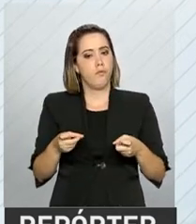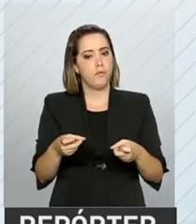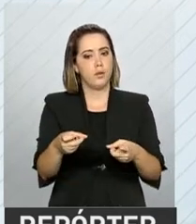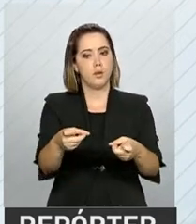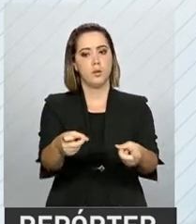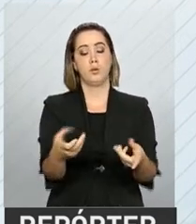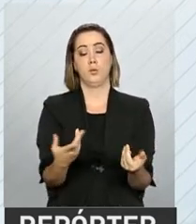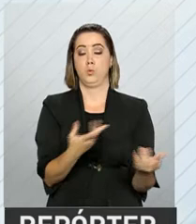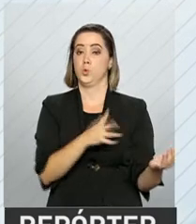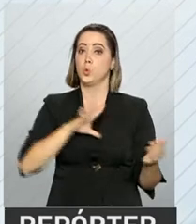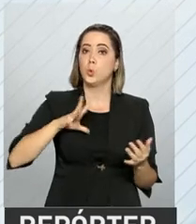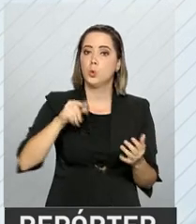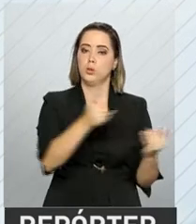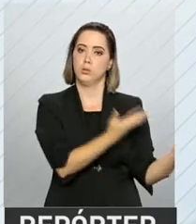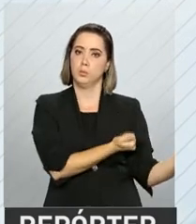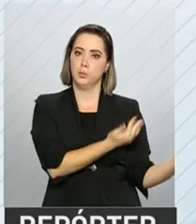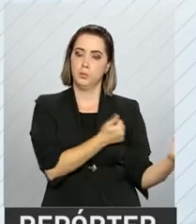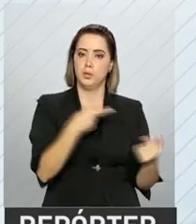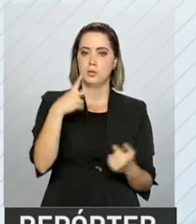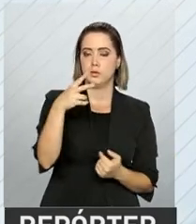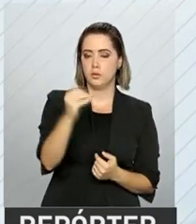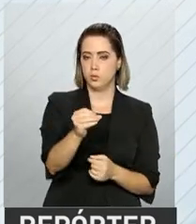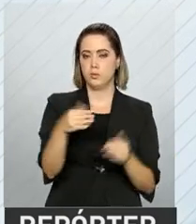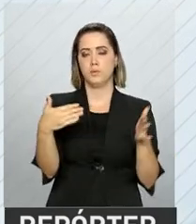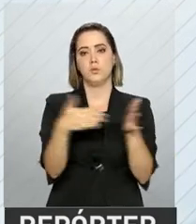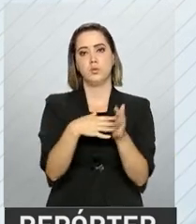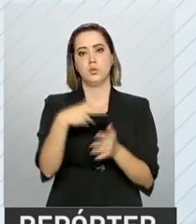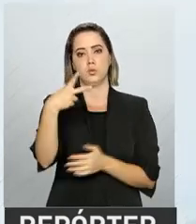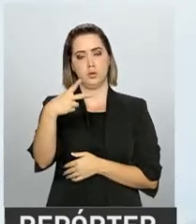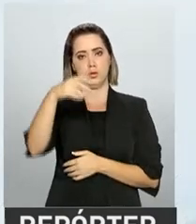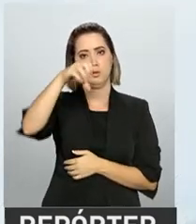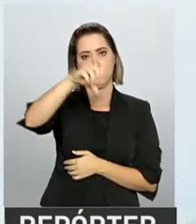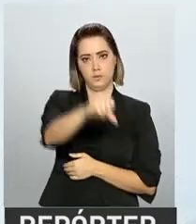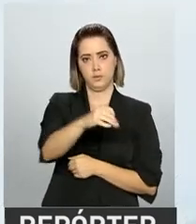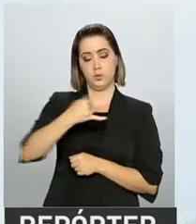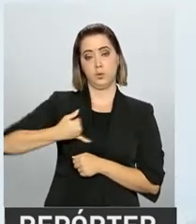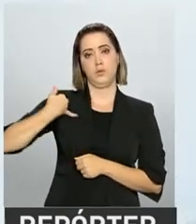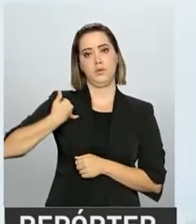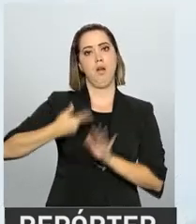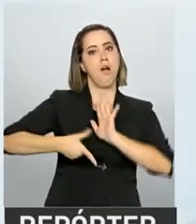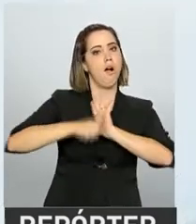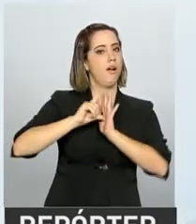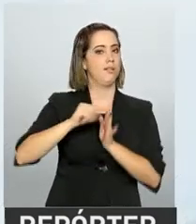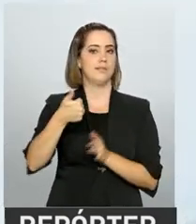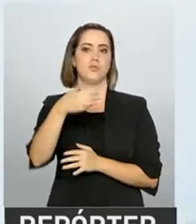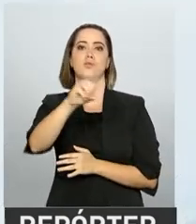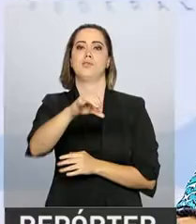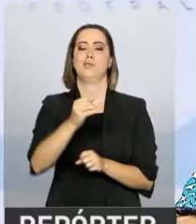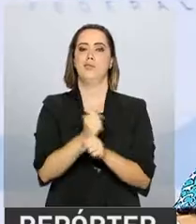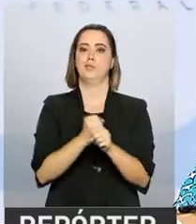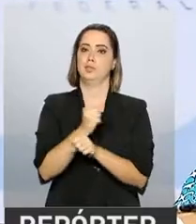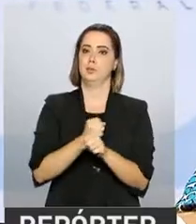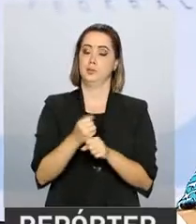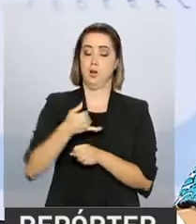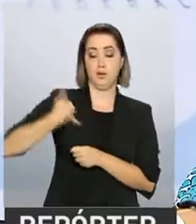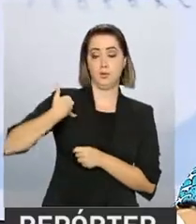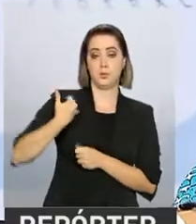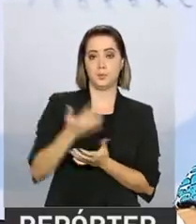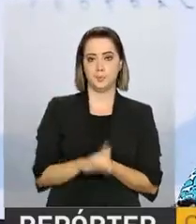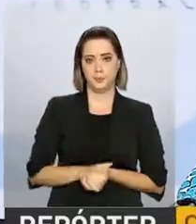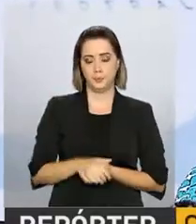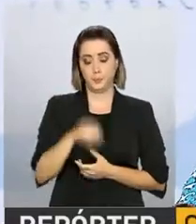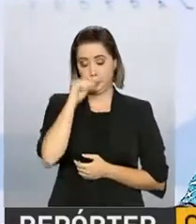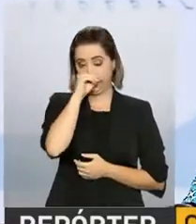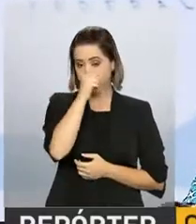anos começa a receber a segunda dose da vacina. Antes, a idade limite era 19 anos. É importante que essa